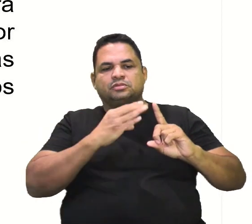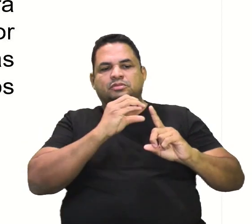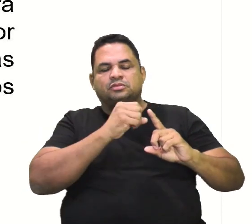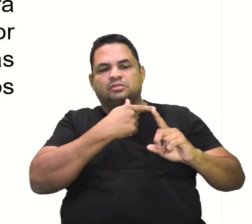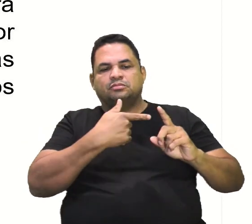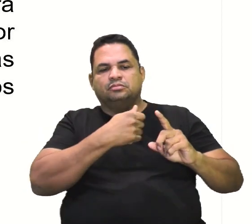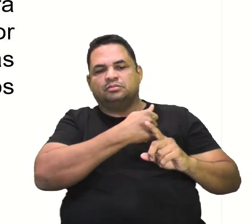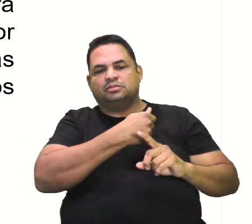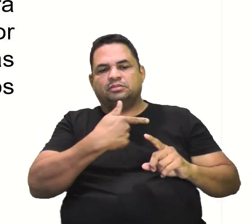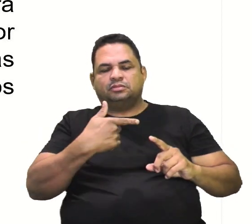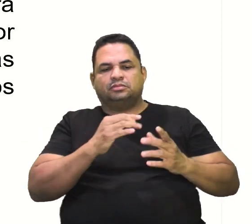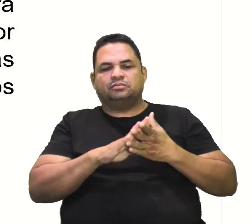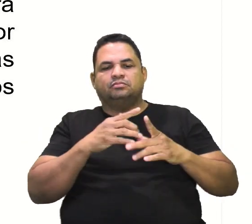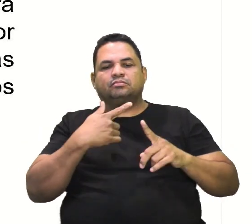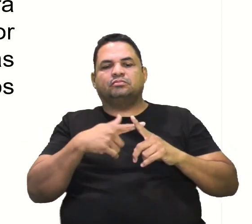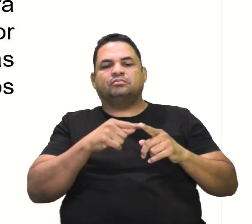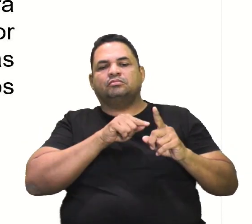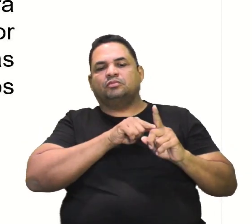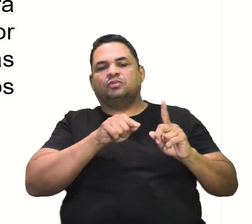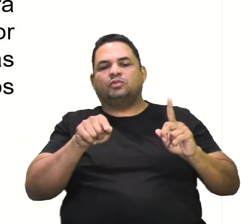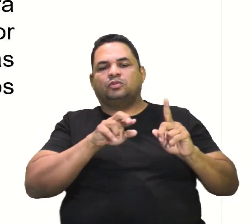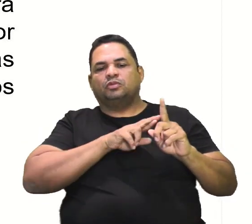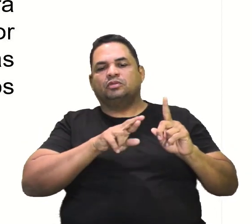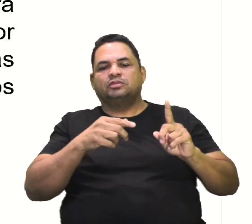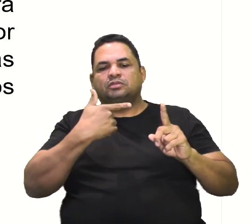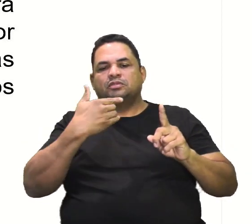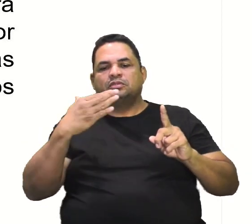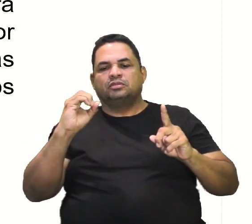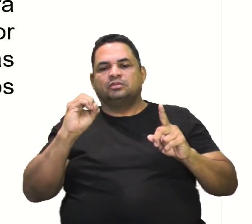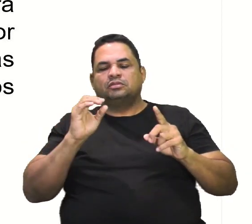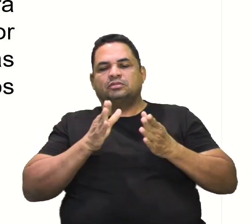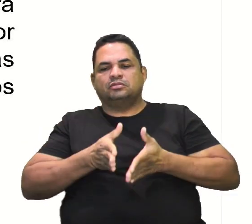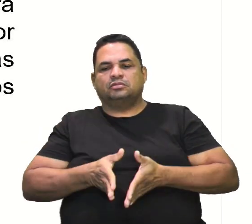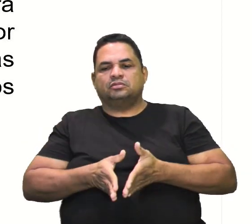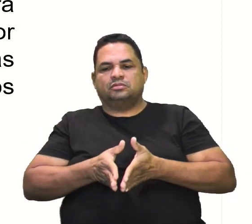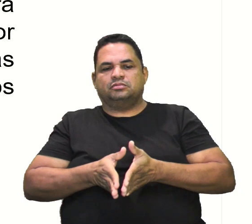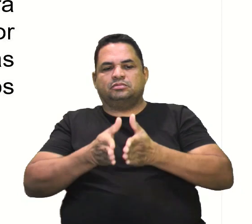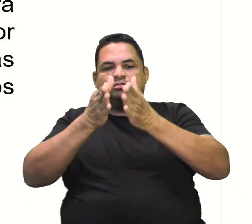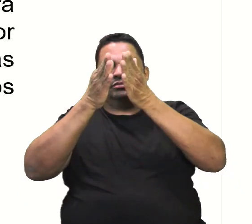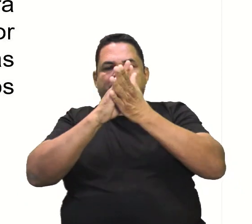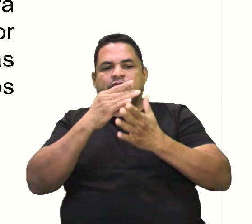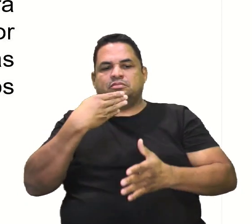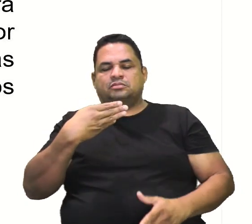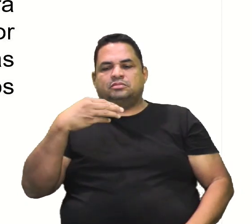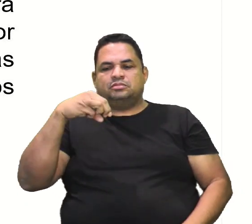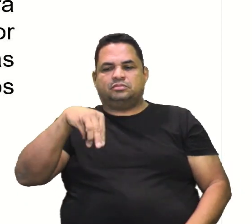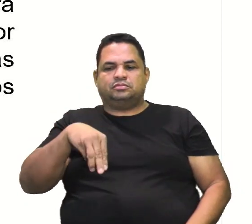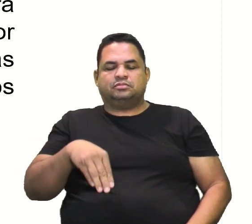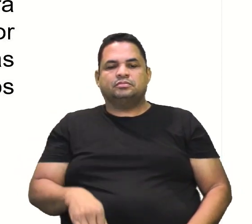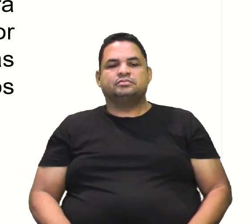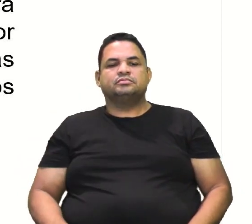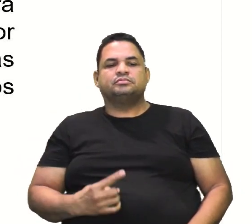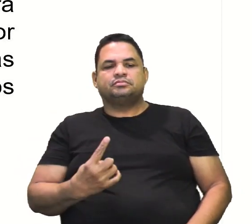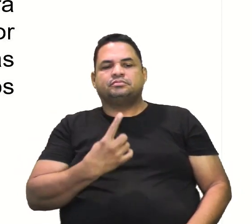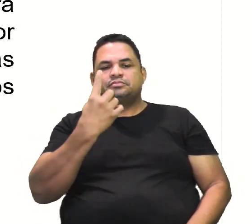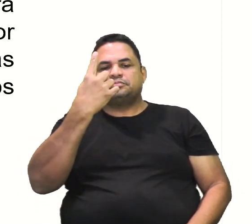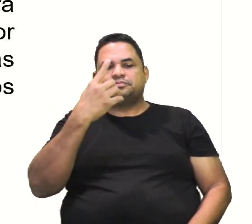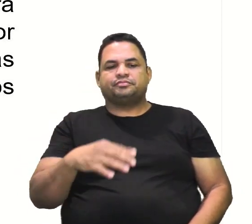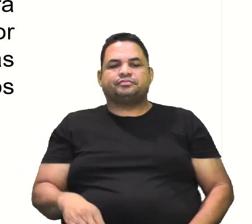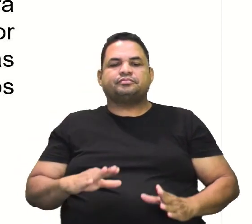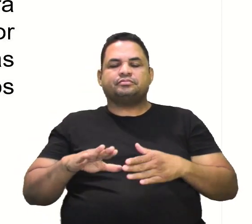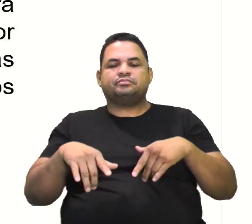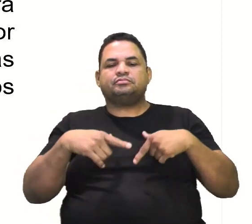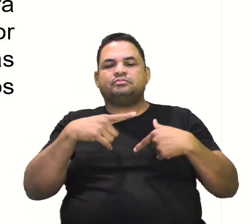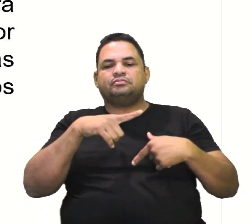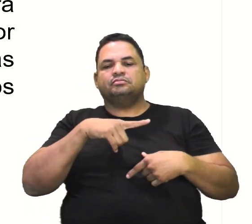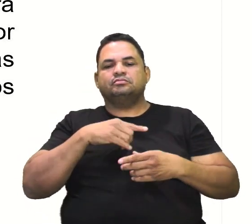16, pois os raios têm 20 metros e a pilastra maior tem 4 metros. Ah, tá.